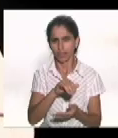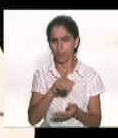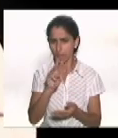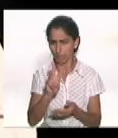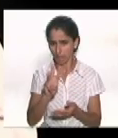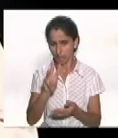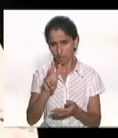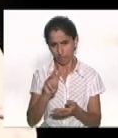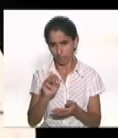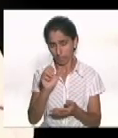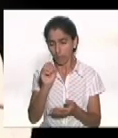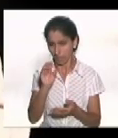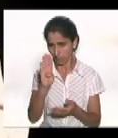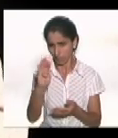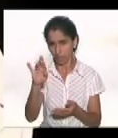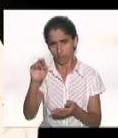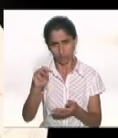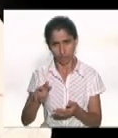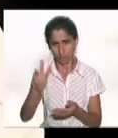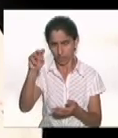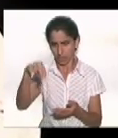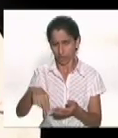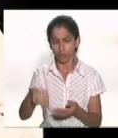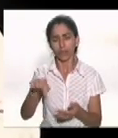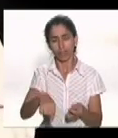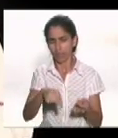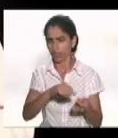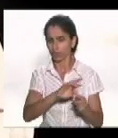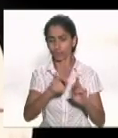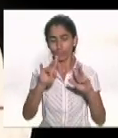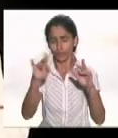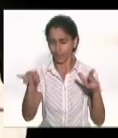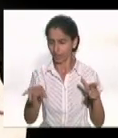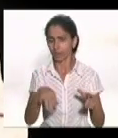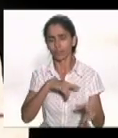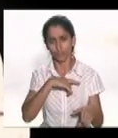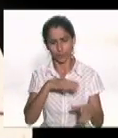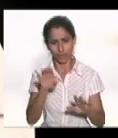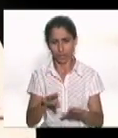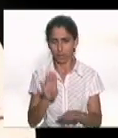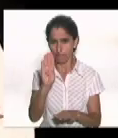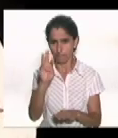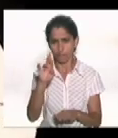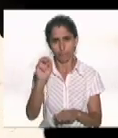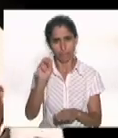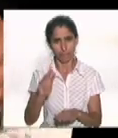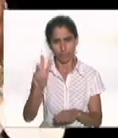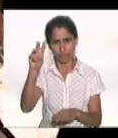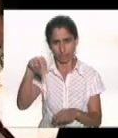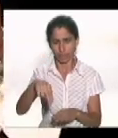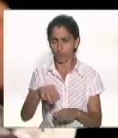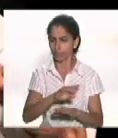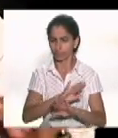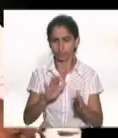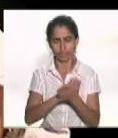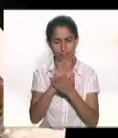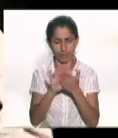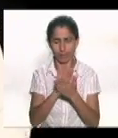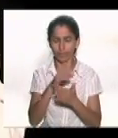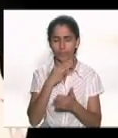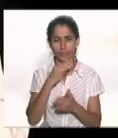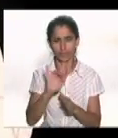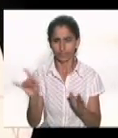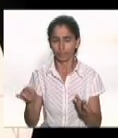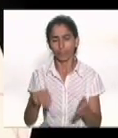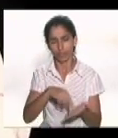É, conhecido era mais... Era Wilson Pickett, a Terra das Mil Danças,